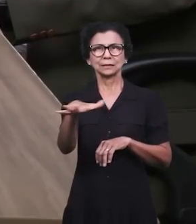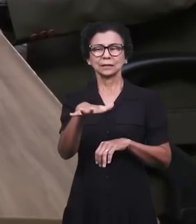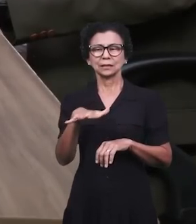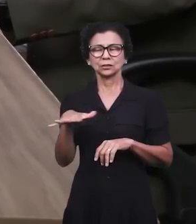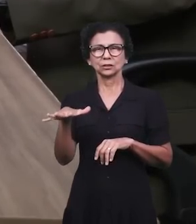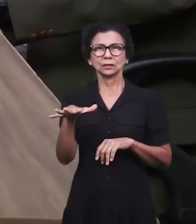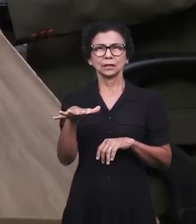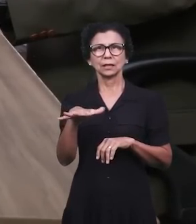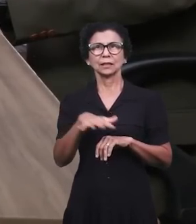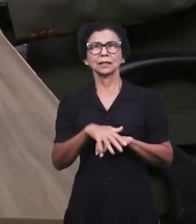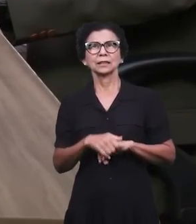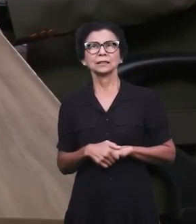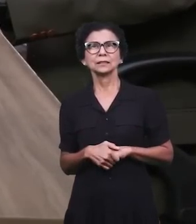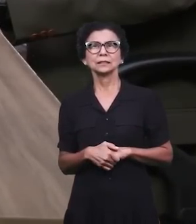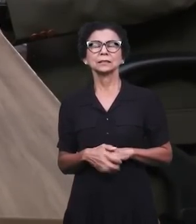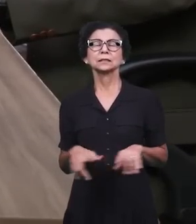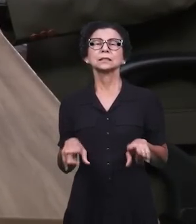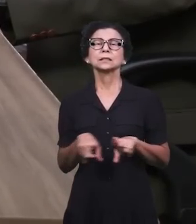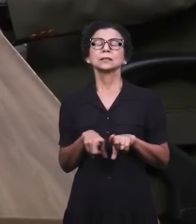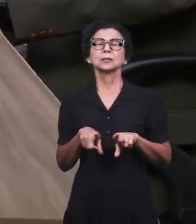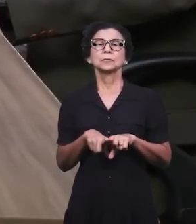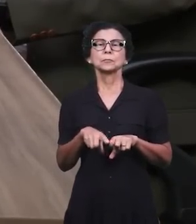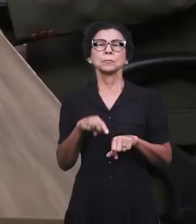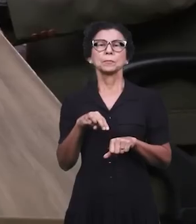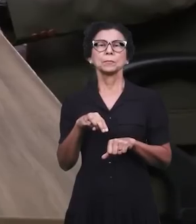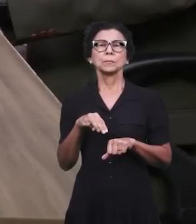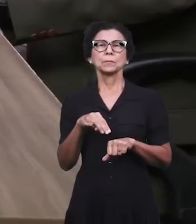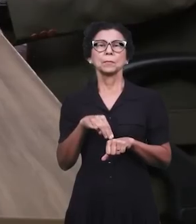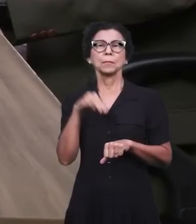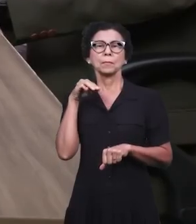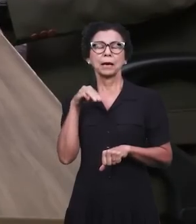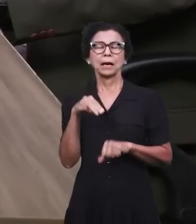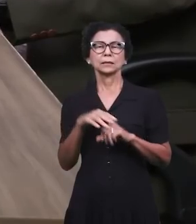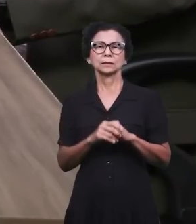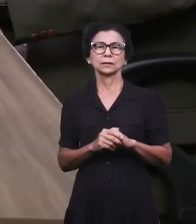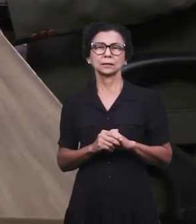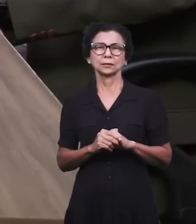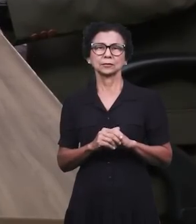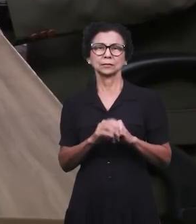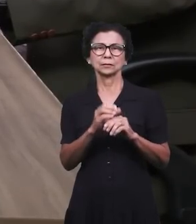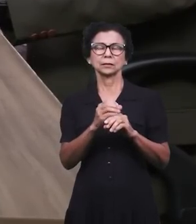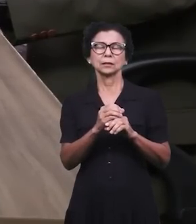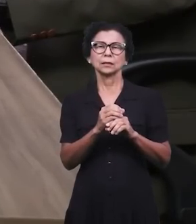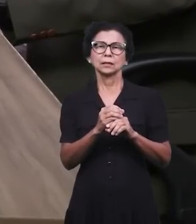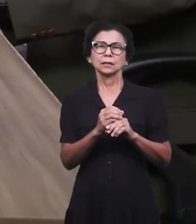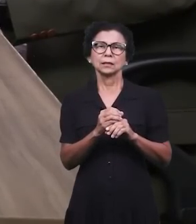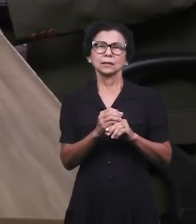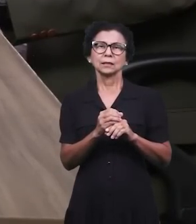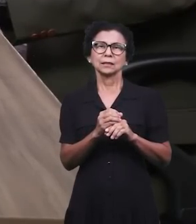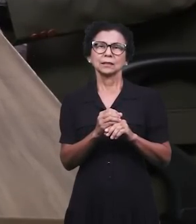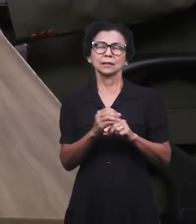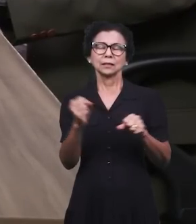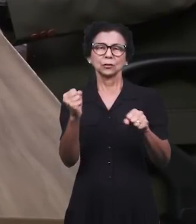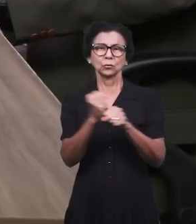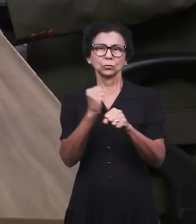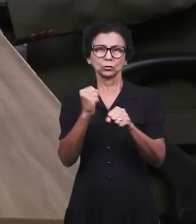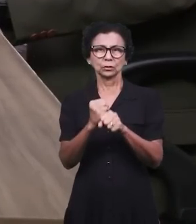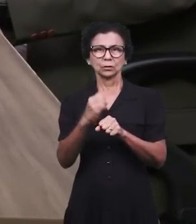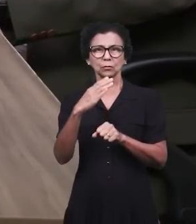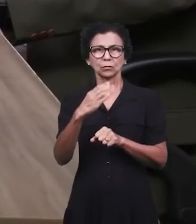estruturas, mestre em engenharia civil e doutorado em engenharia civil. Muito